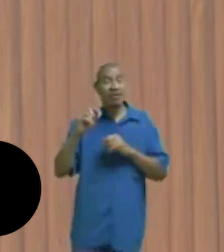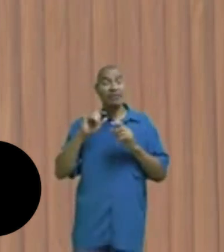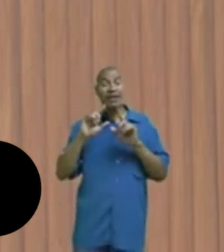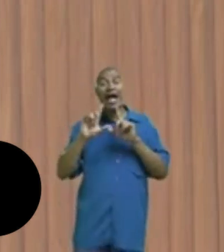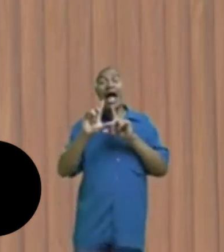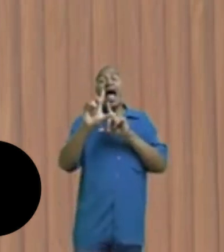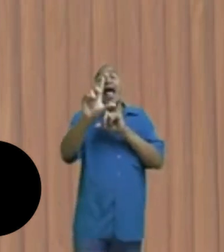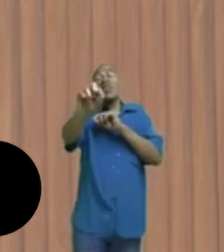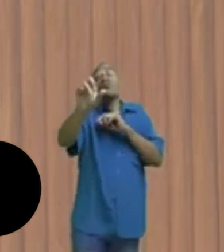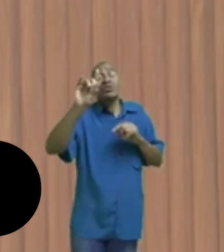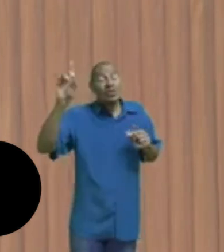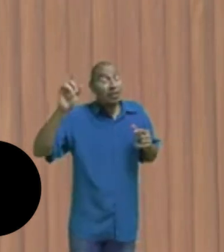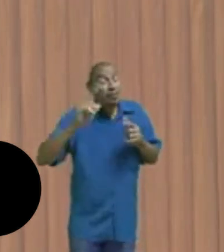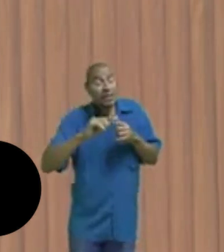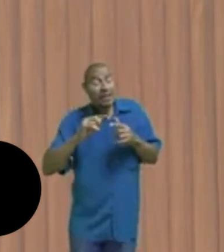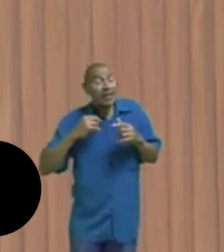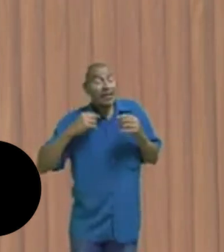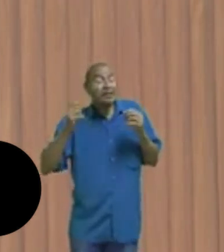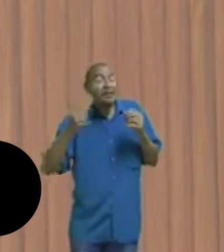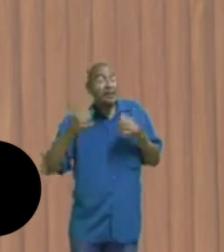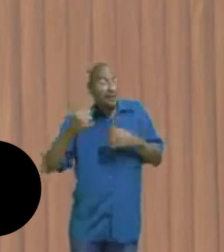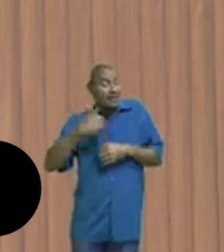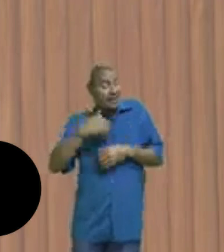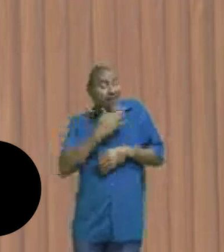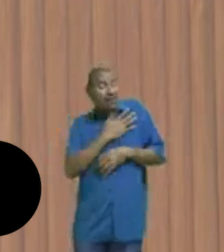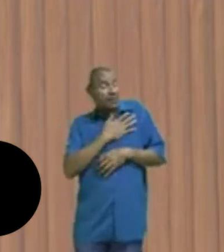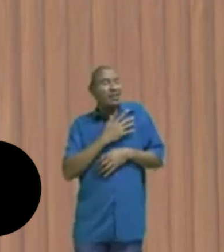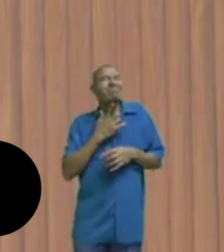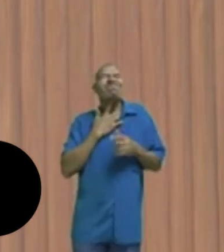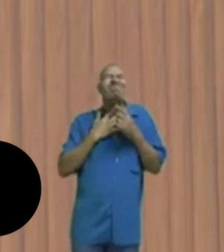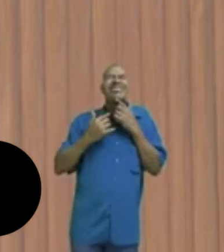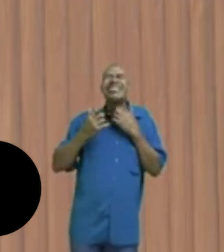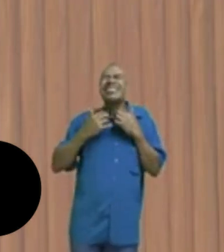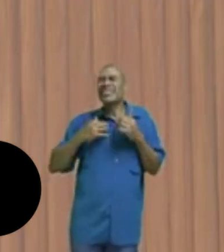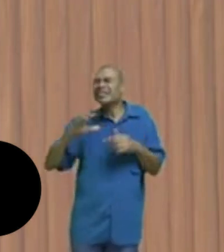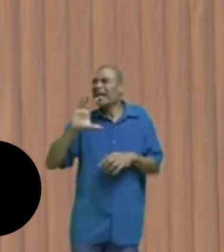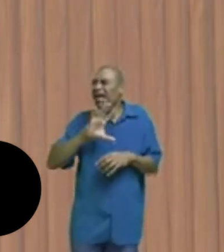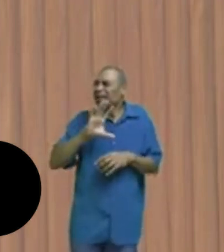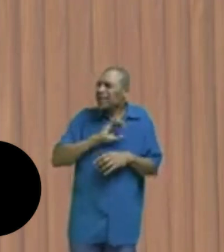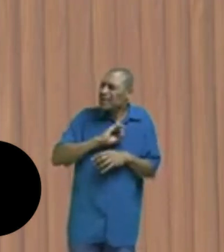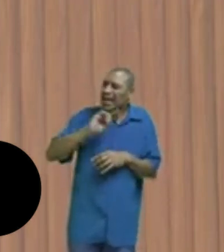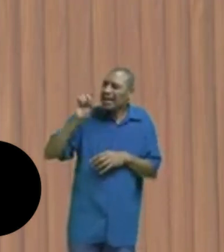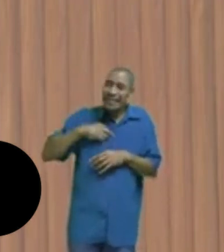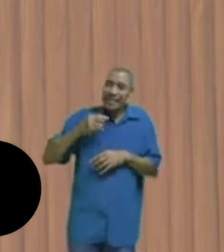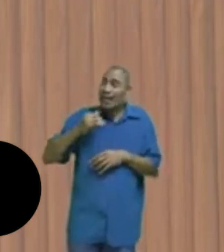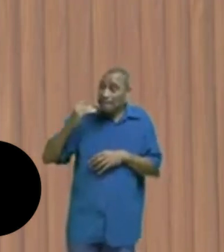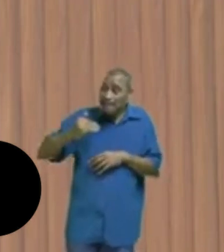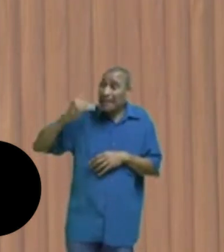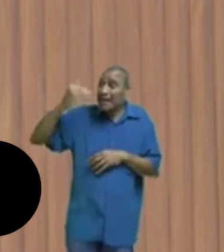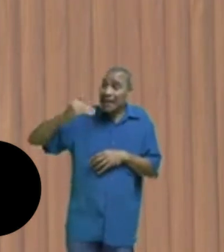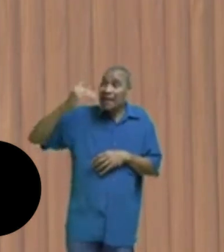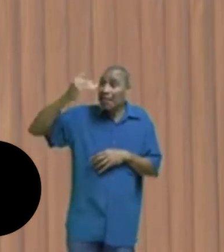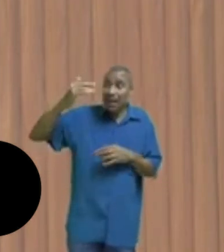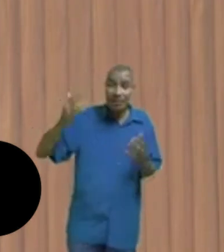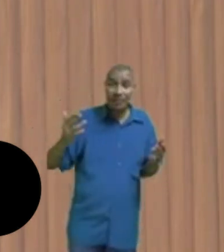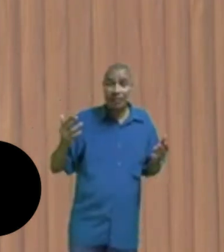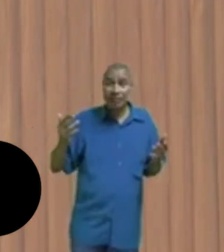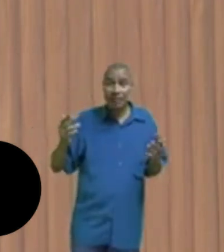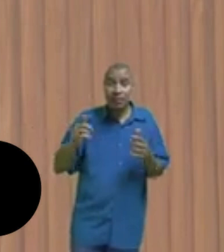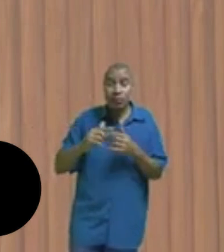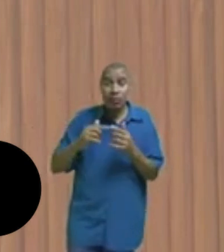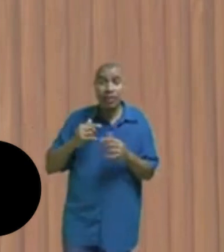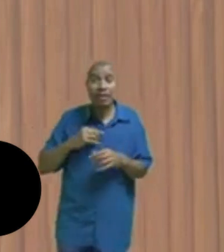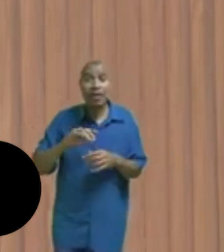mais parar de servir, eu não consigo mais ter compaixão pelas pessoas, porque não é de fora para dentro, é de dentro